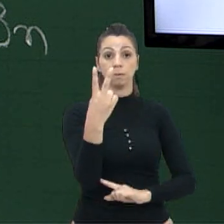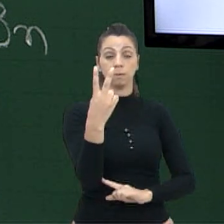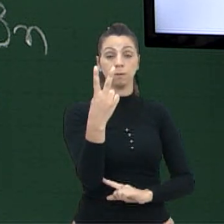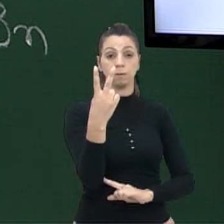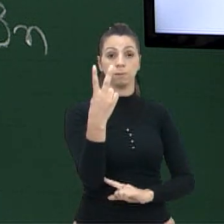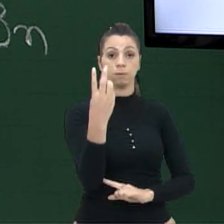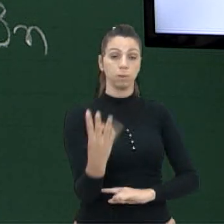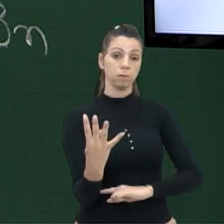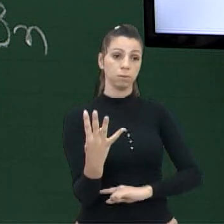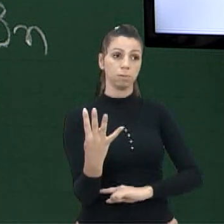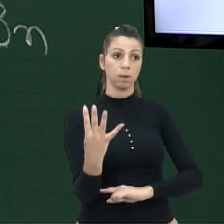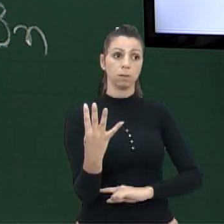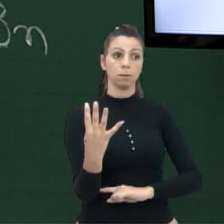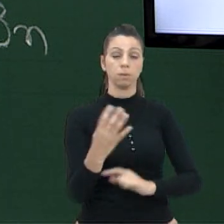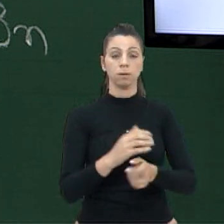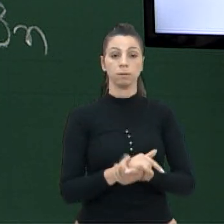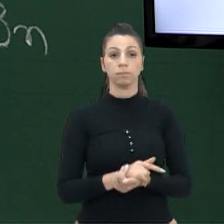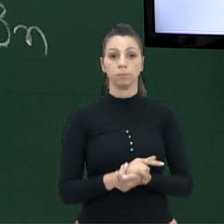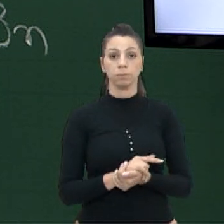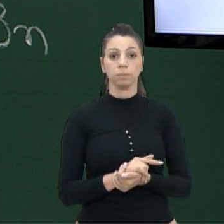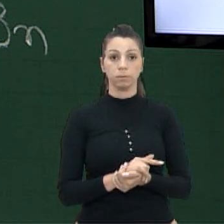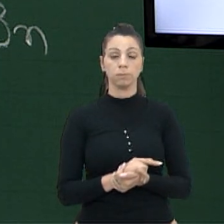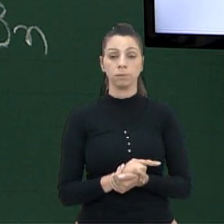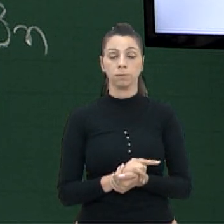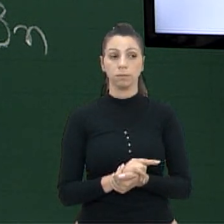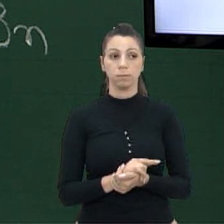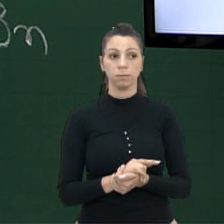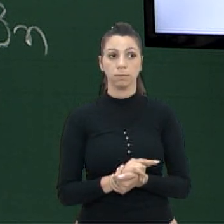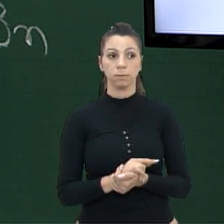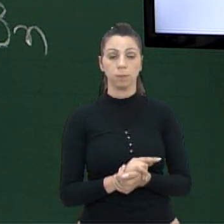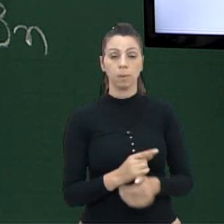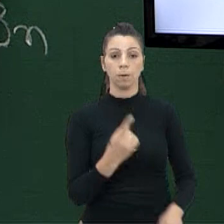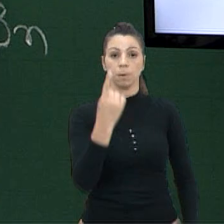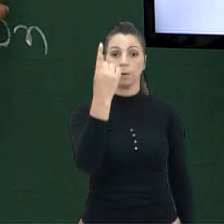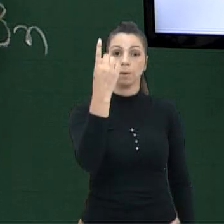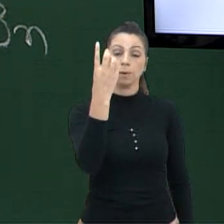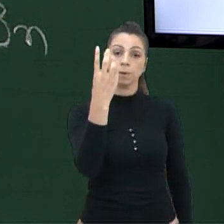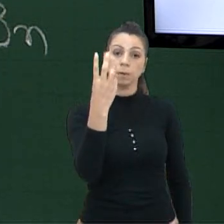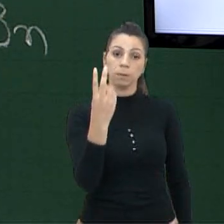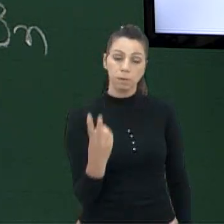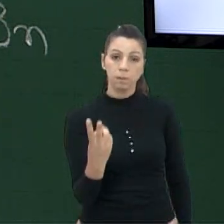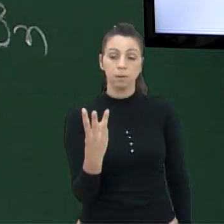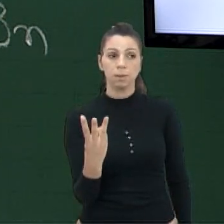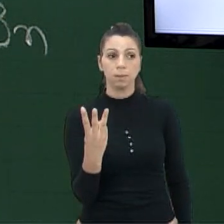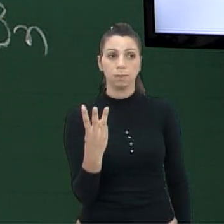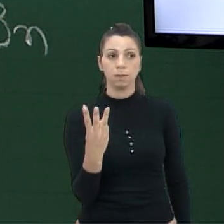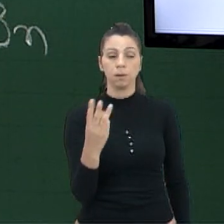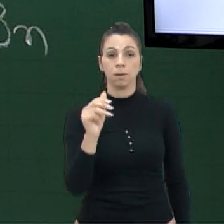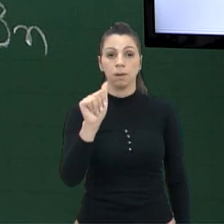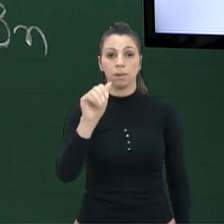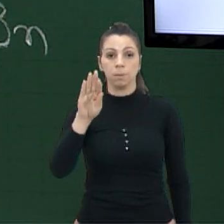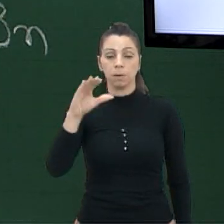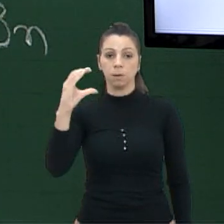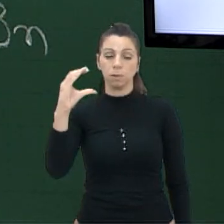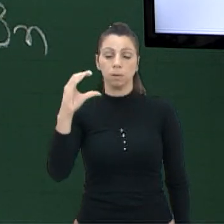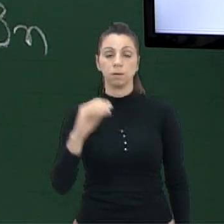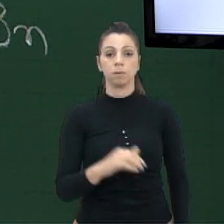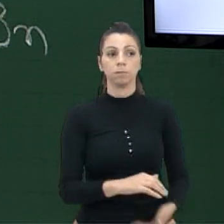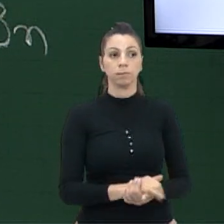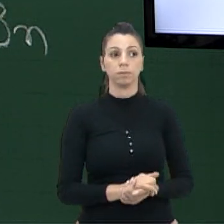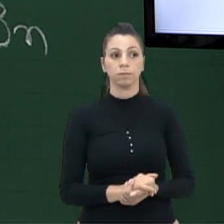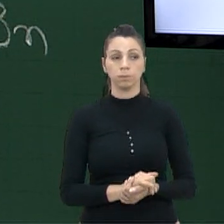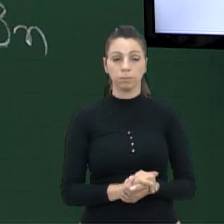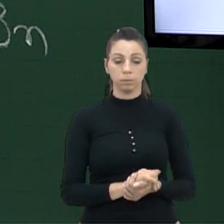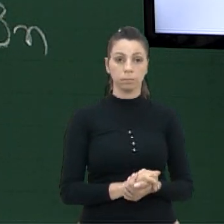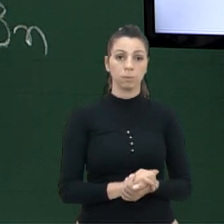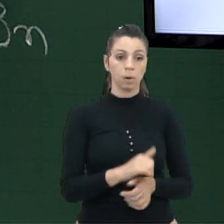Tira o 11 do 24, fica 13. ABC. E o sinal do maior. Como o 11 que deu aqui